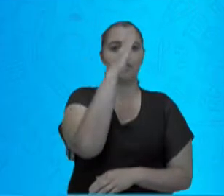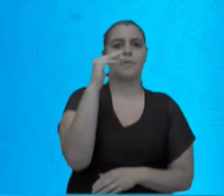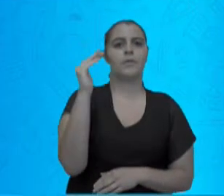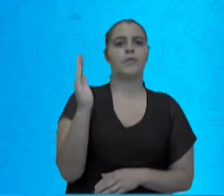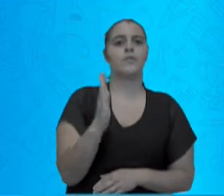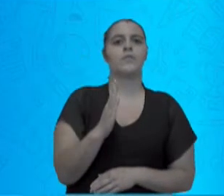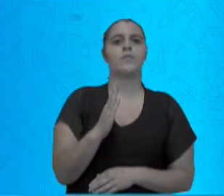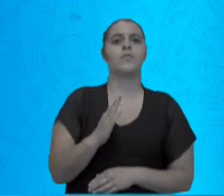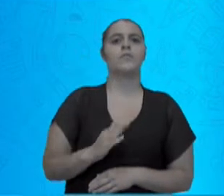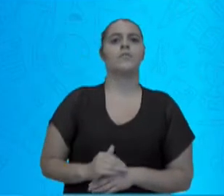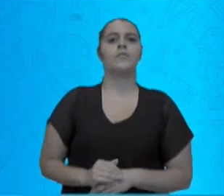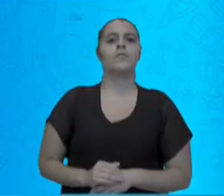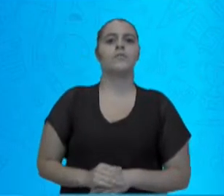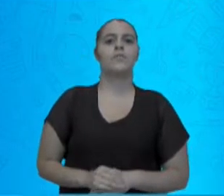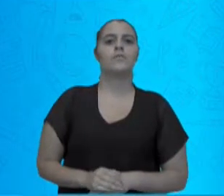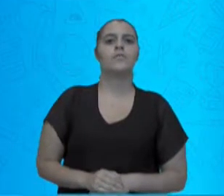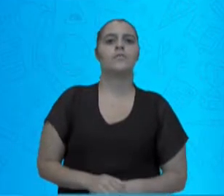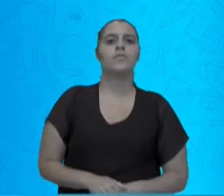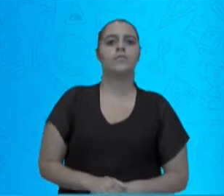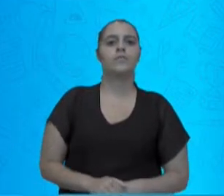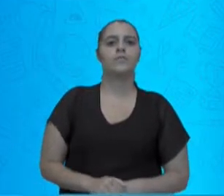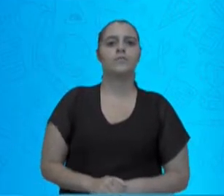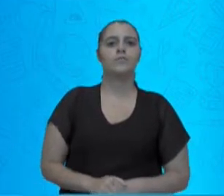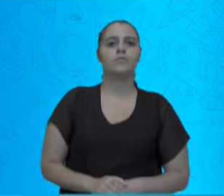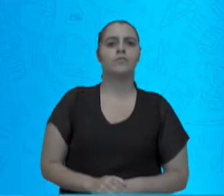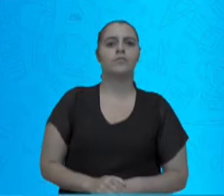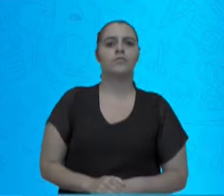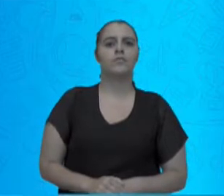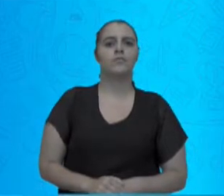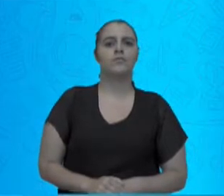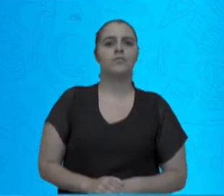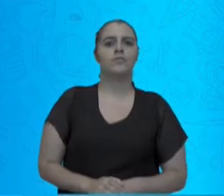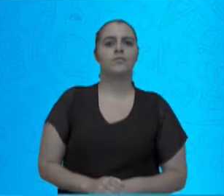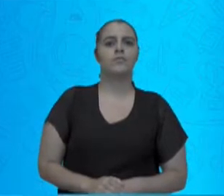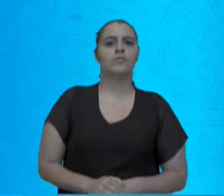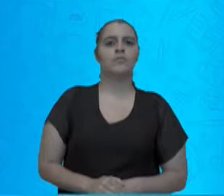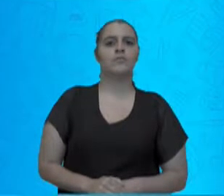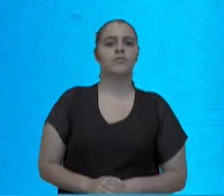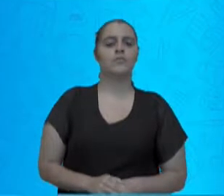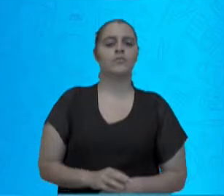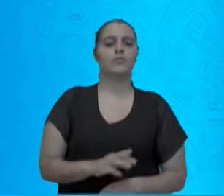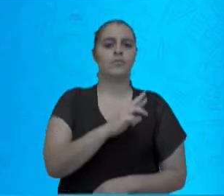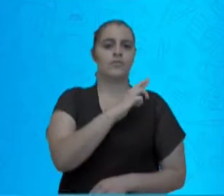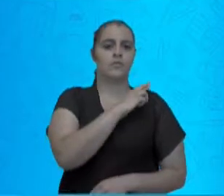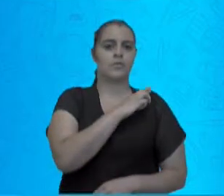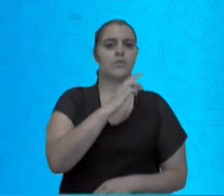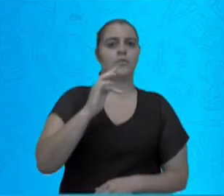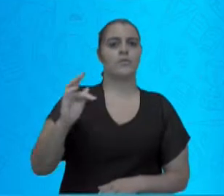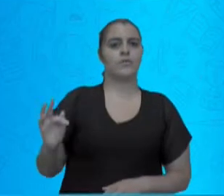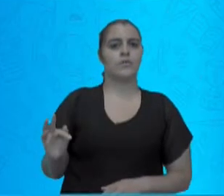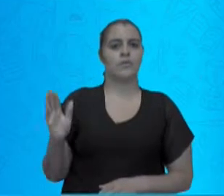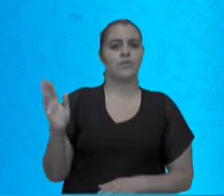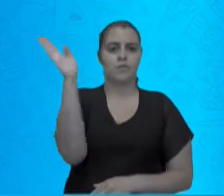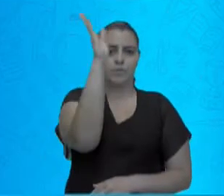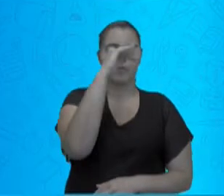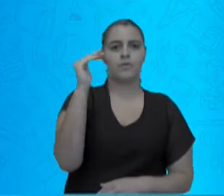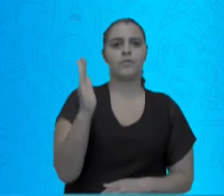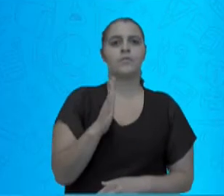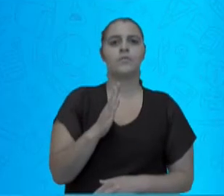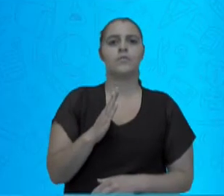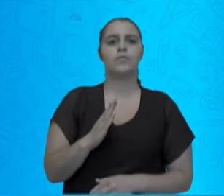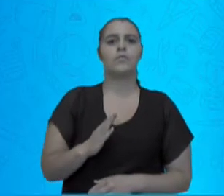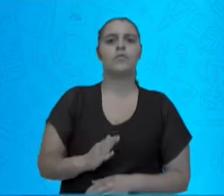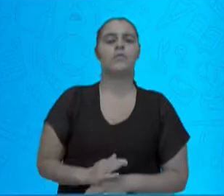do Brasil. Está aqui, ó. Tá? República Federativa do